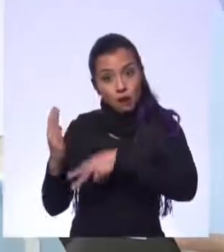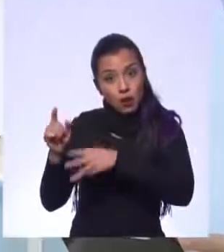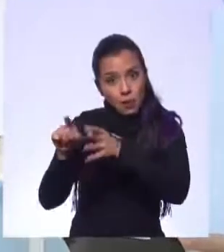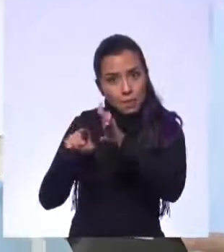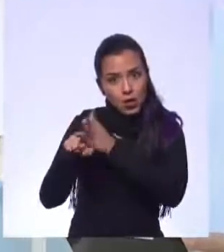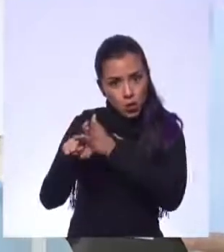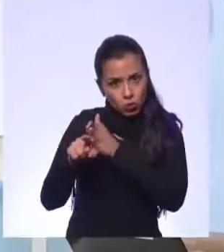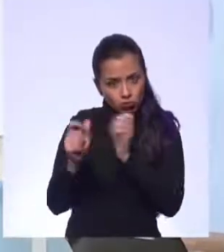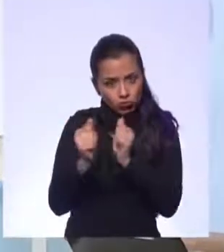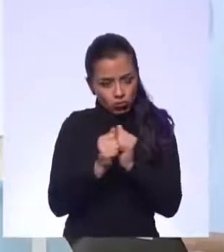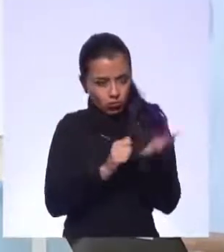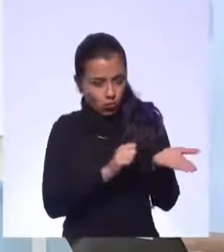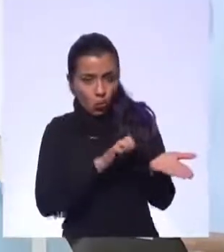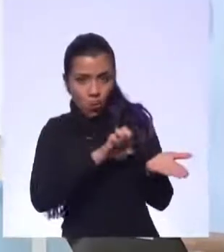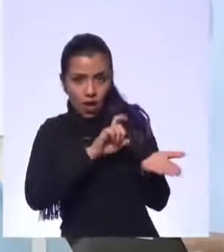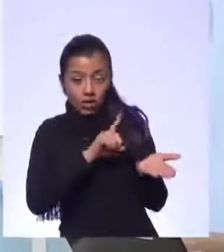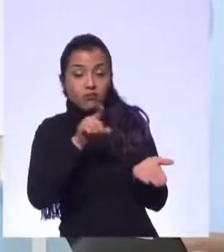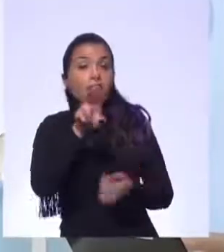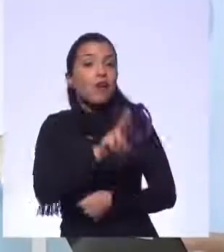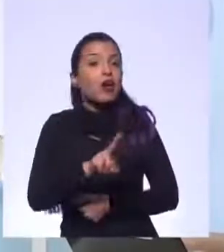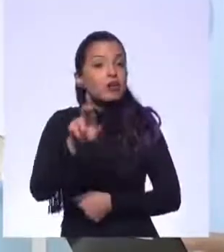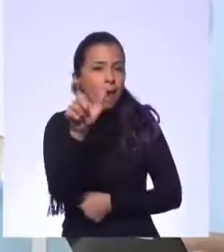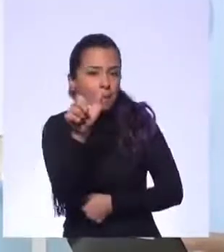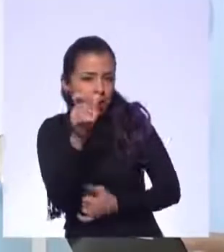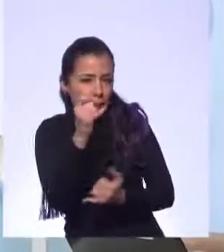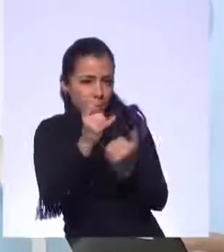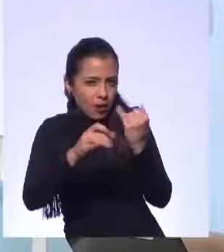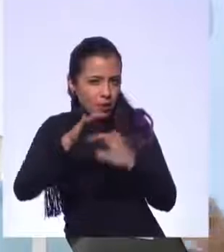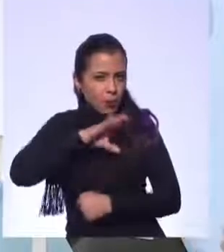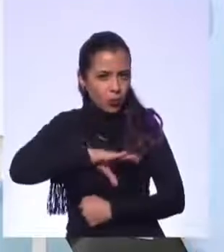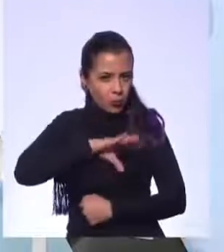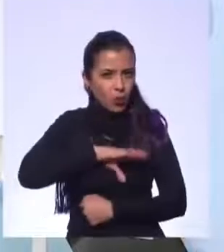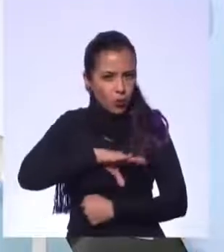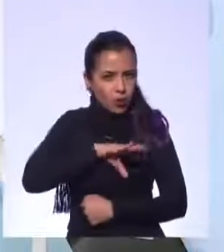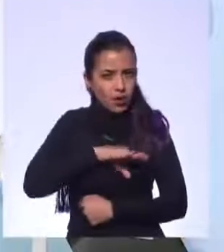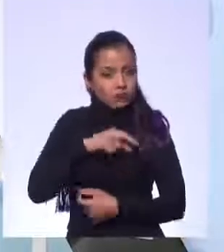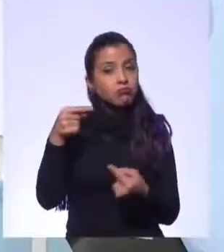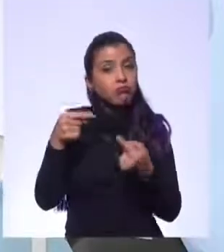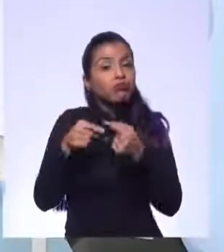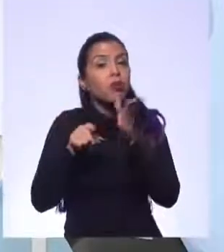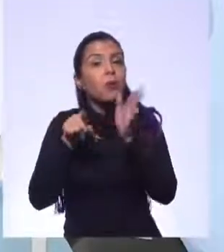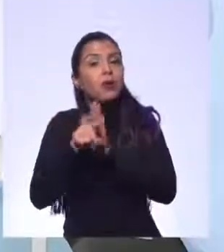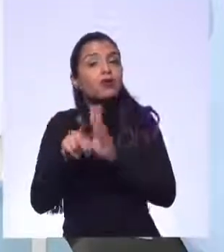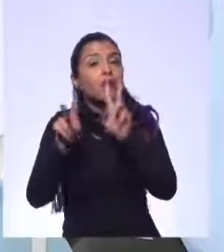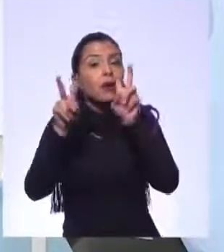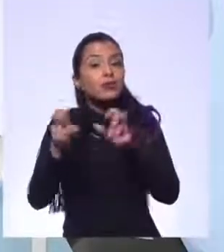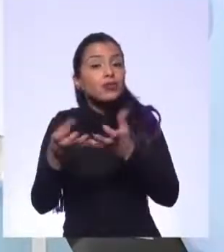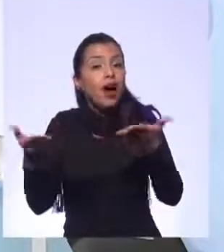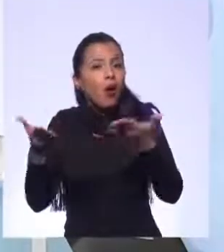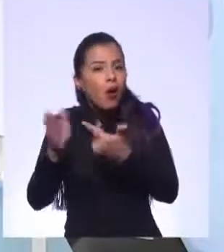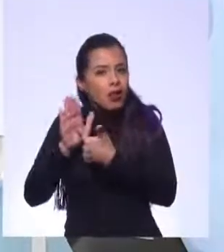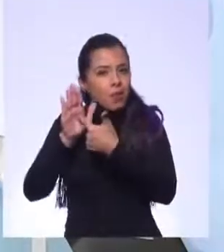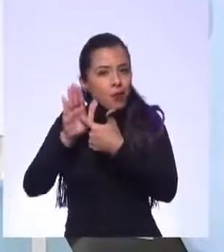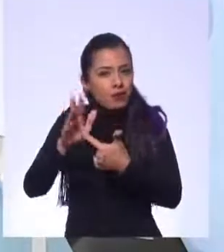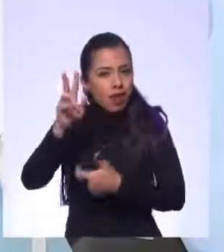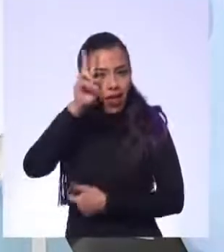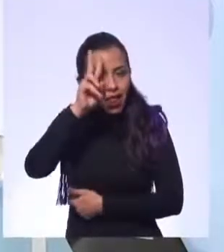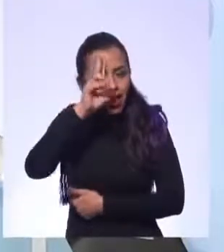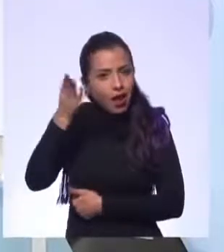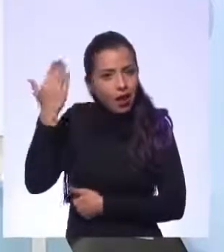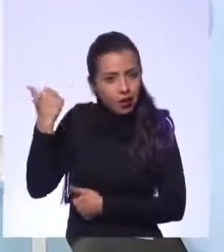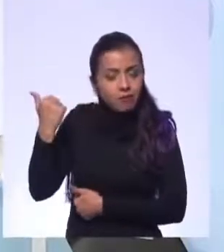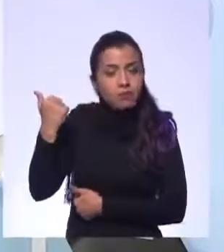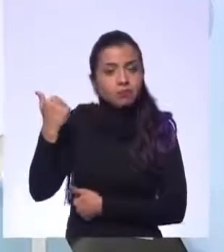vocês vão usar os cognatos de cada pergunta, né? Que é o assunto que eu acabei de colocar em cada linha ali. São